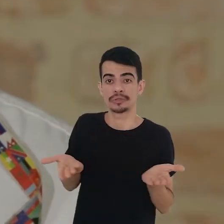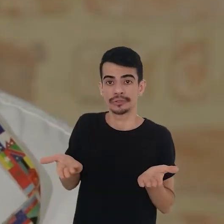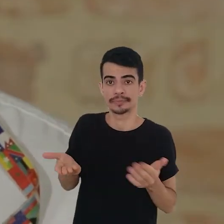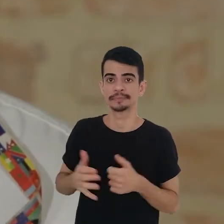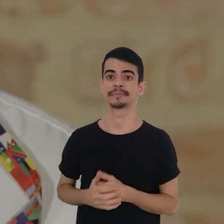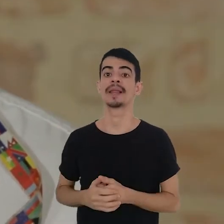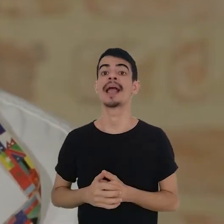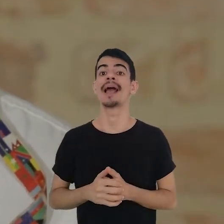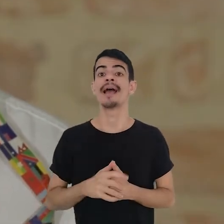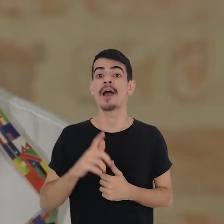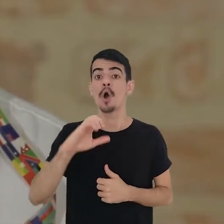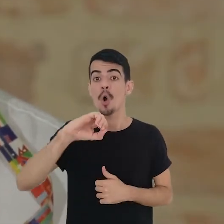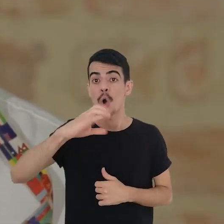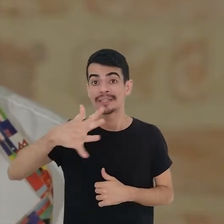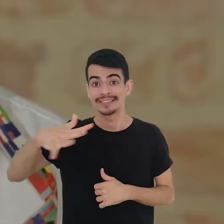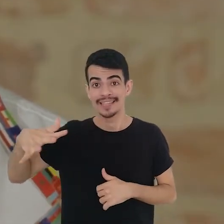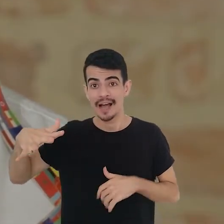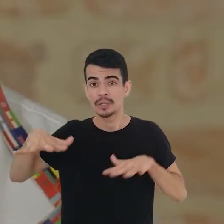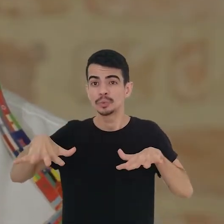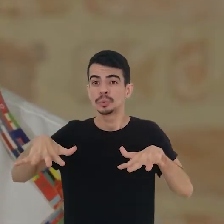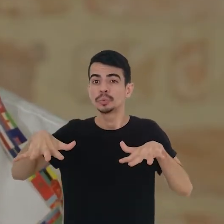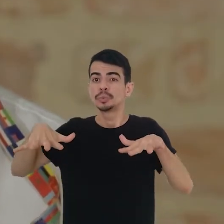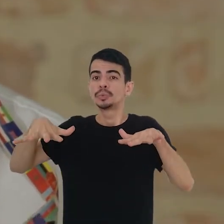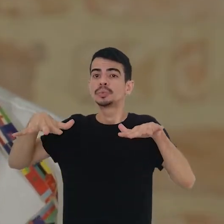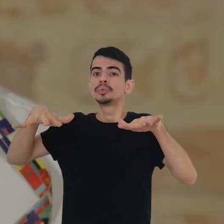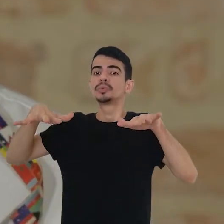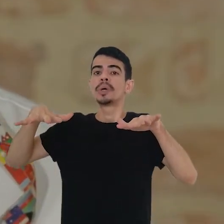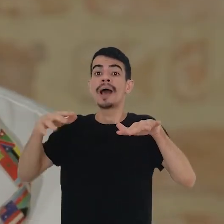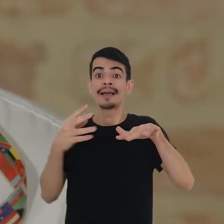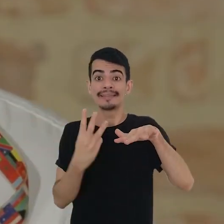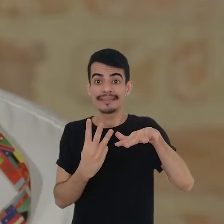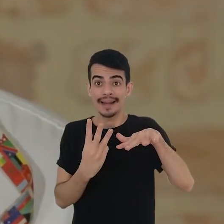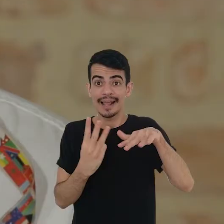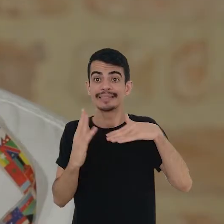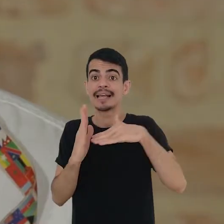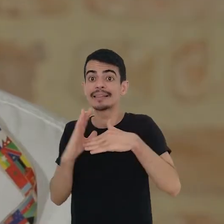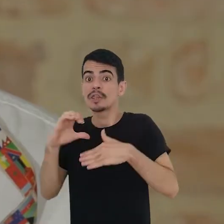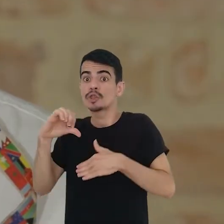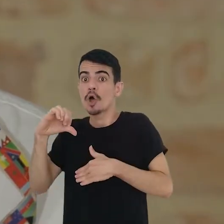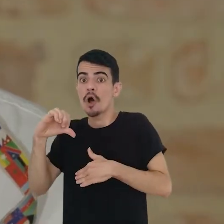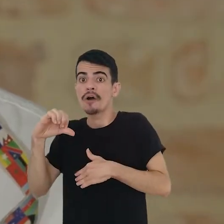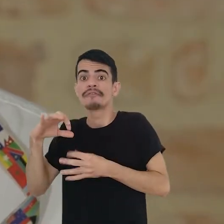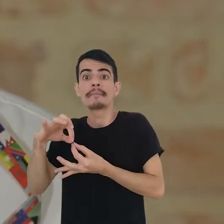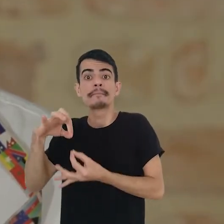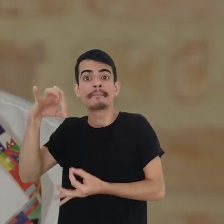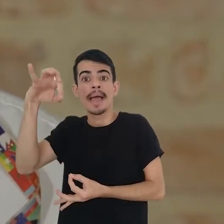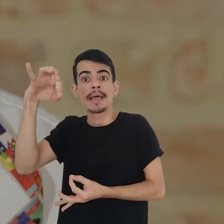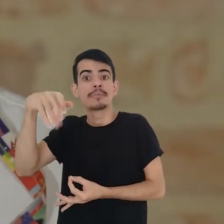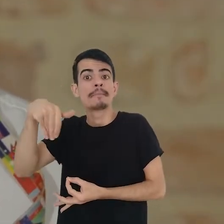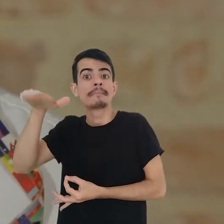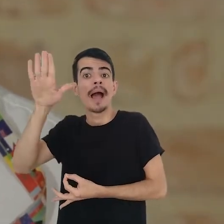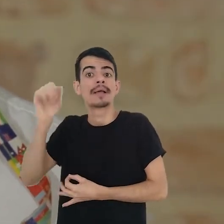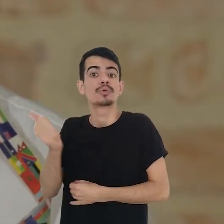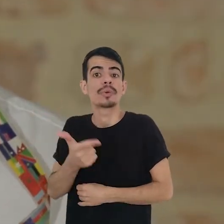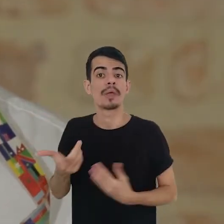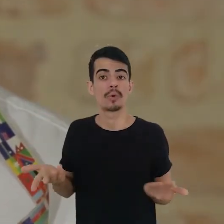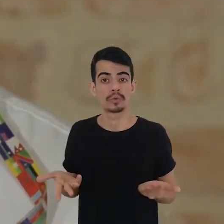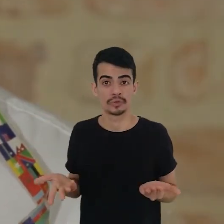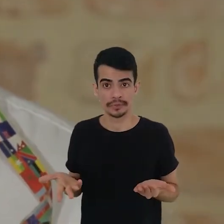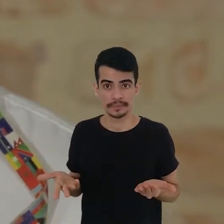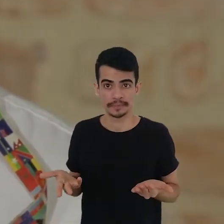dos oceanos estiveram de 3 a 9 metros maior do que